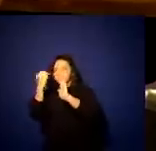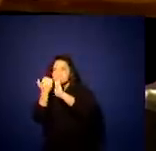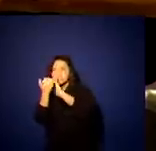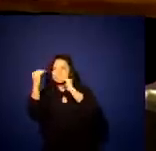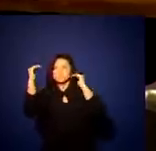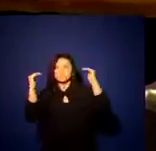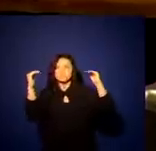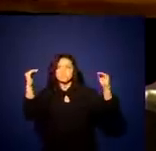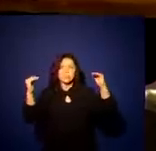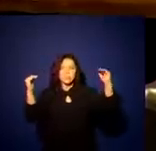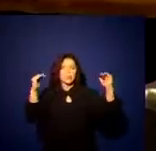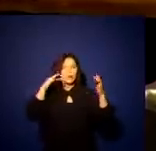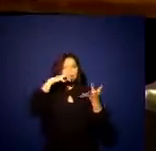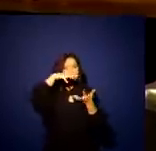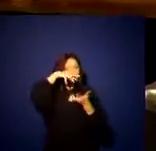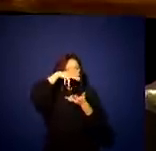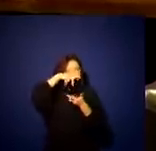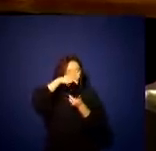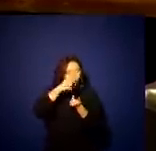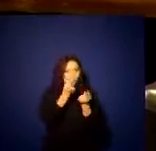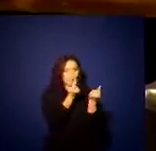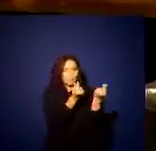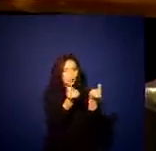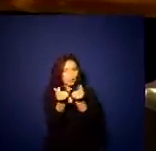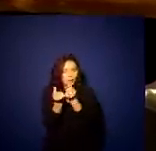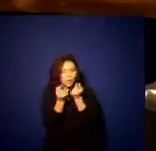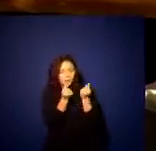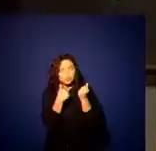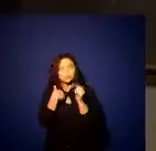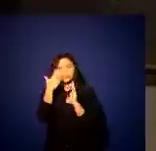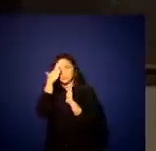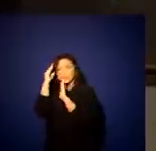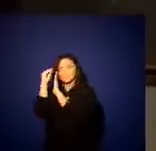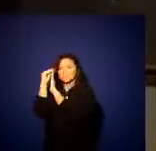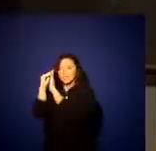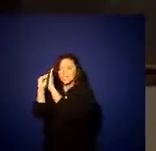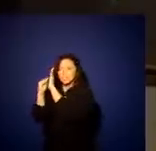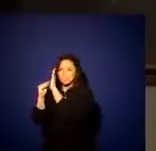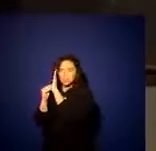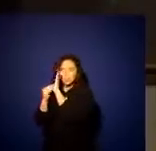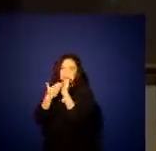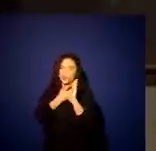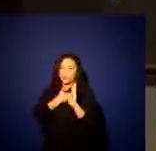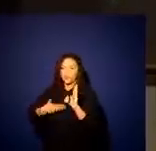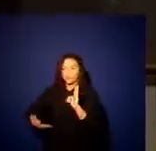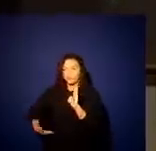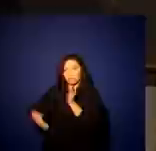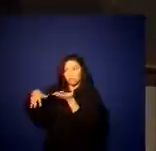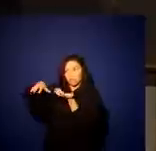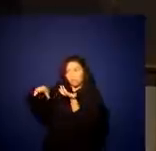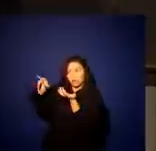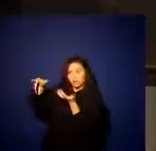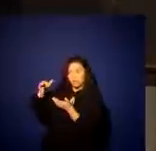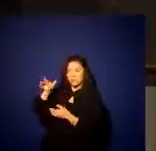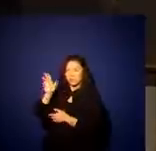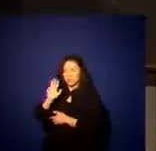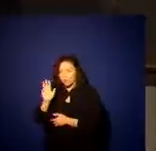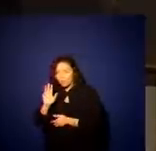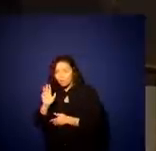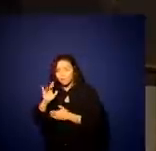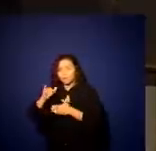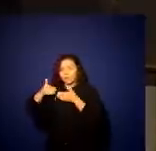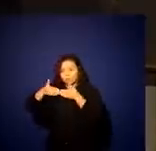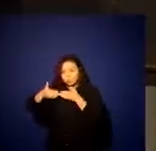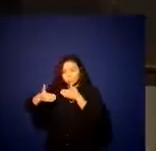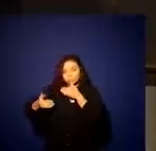não e a gente entende que agenda desse novo governo pelo menos pelos sinais que estão sendo dados é que vai ser